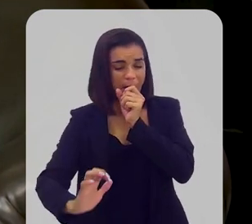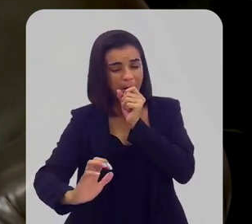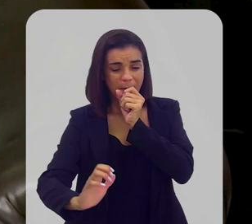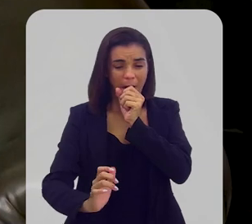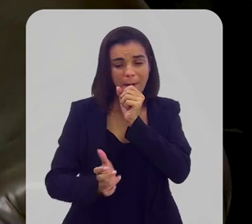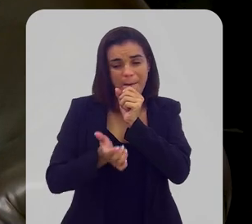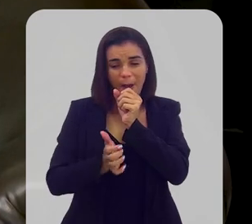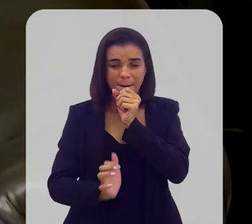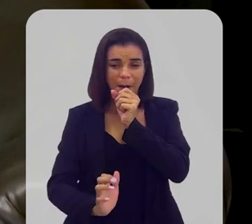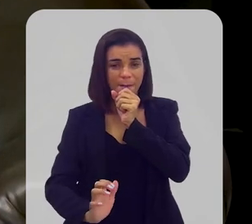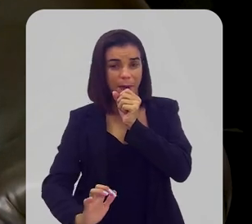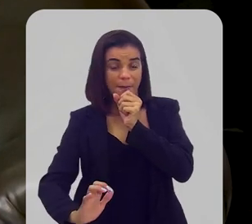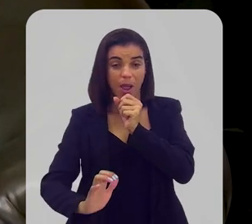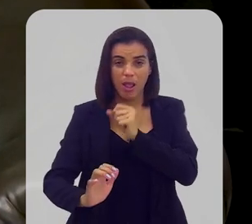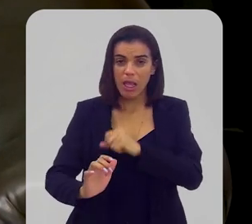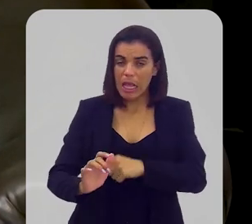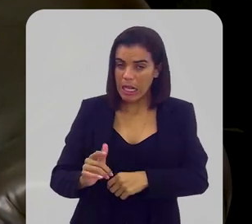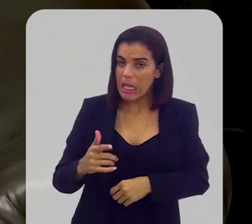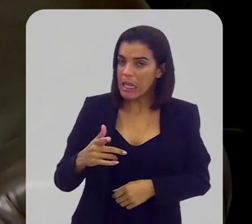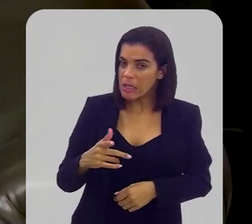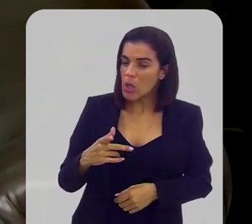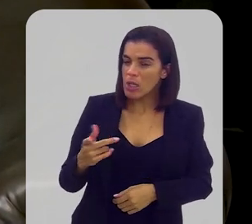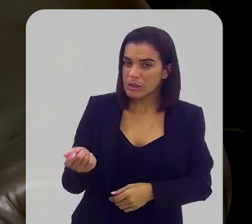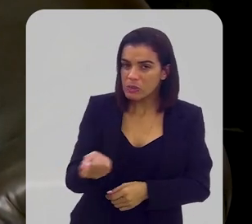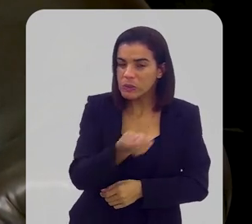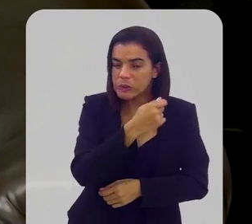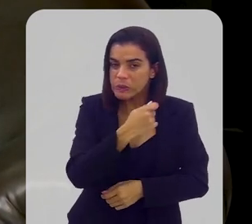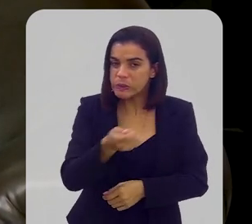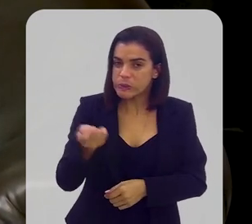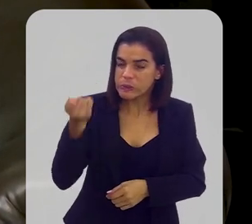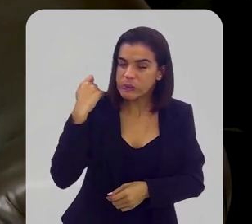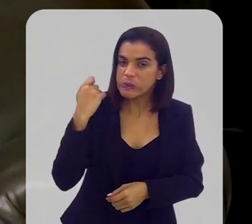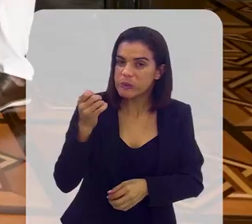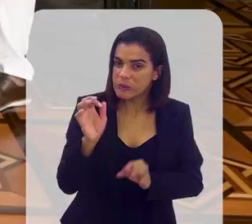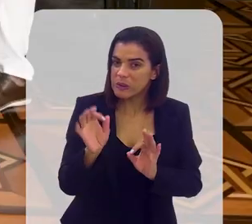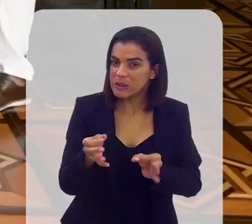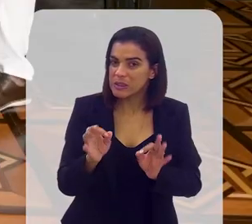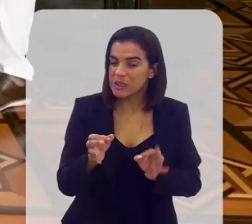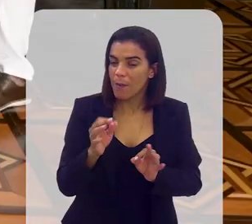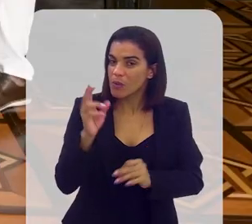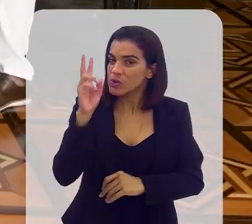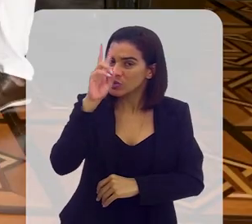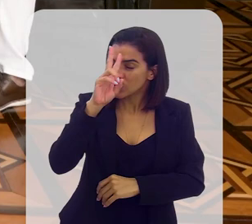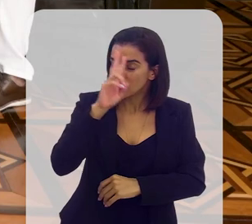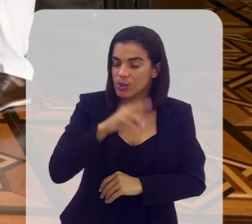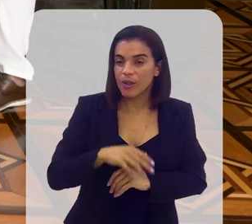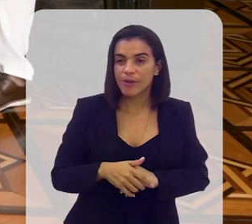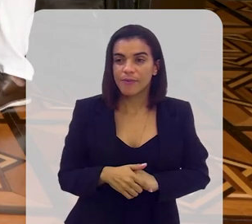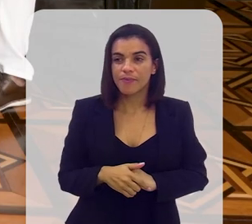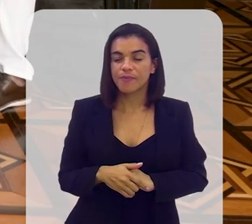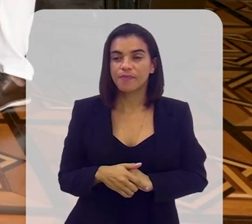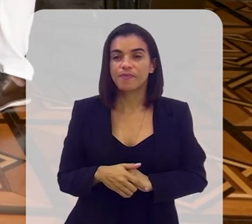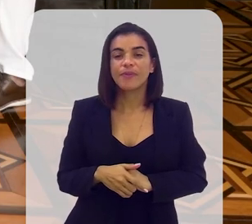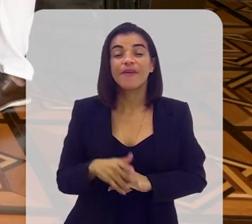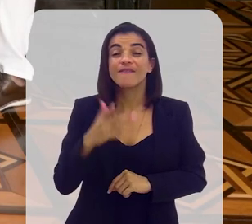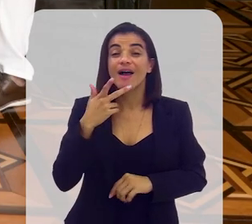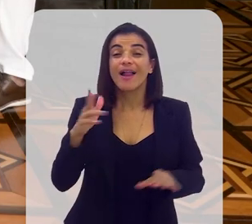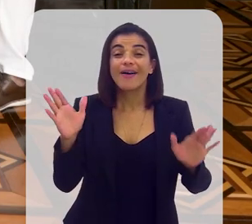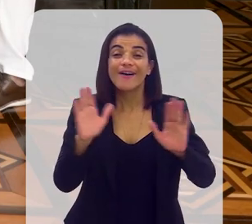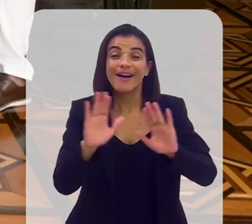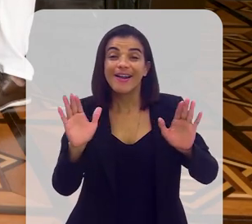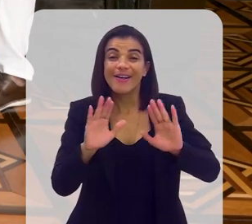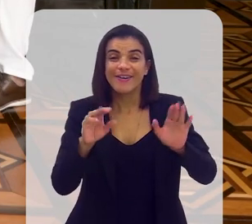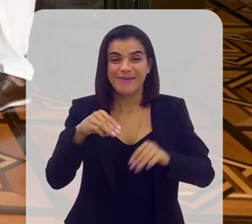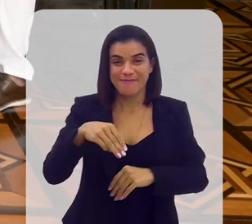aqui. Né? Ele diz assim, é muito baile nas costas, minha tia. É, e é muita mesmo. História, é muita, né, para contar. Deixa eu dar um alô